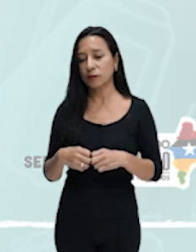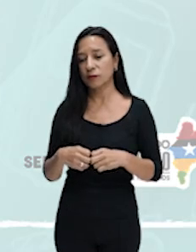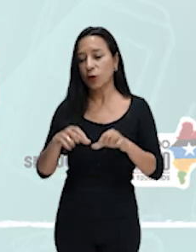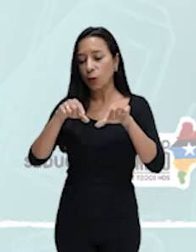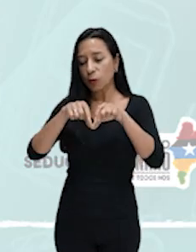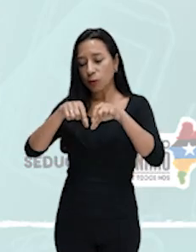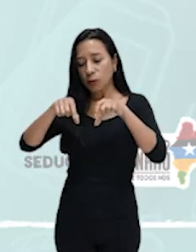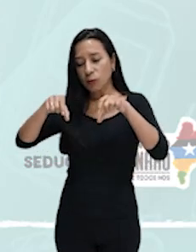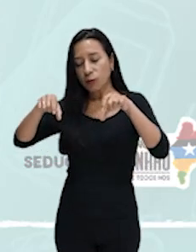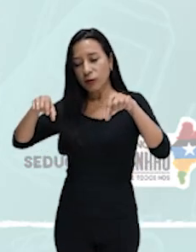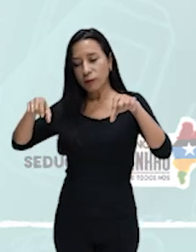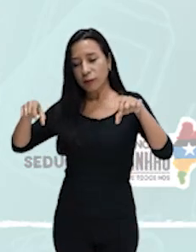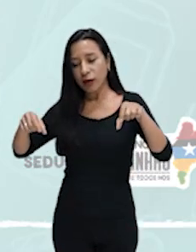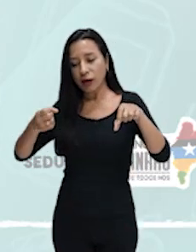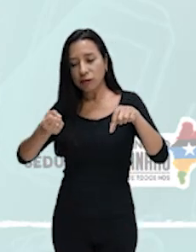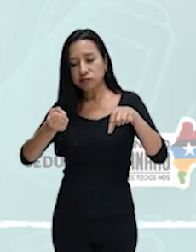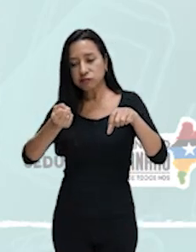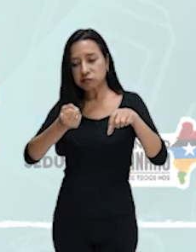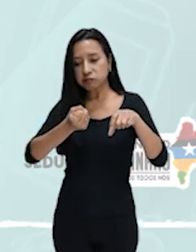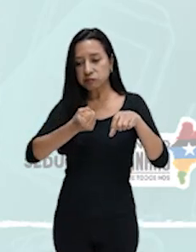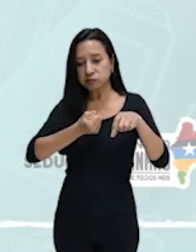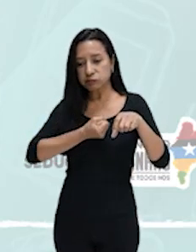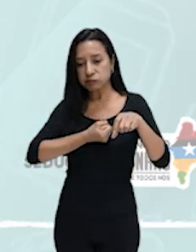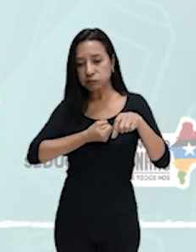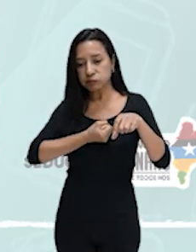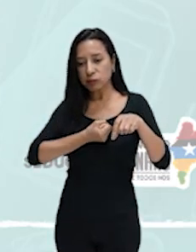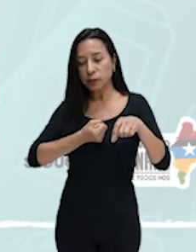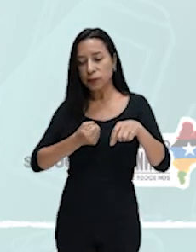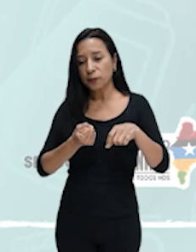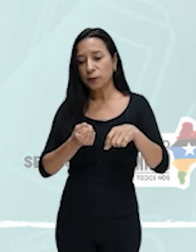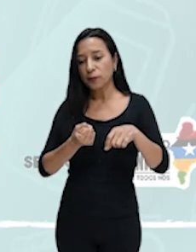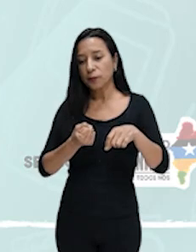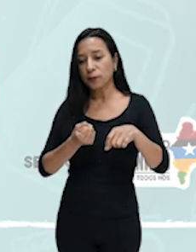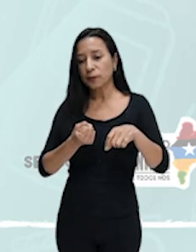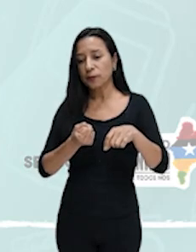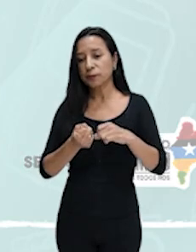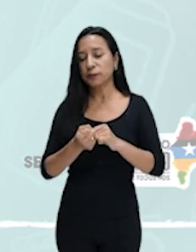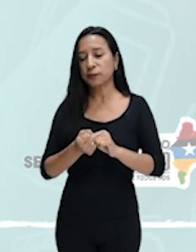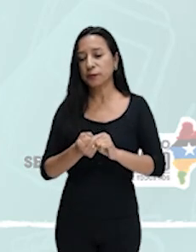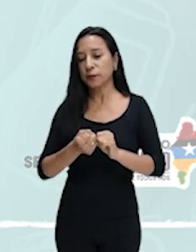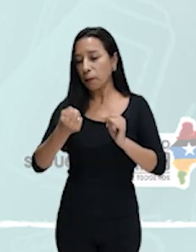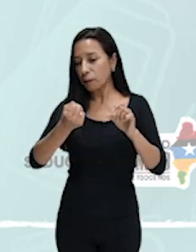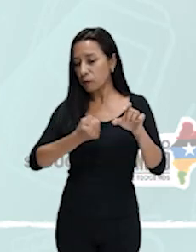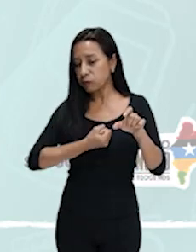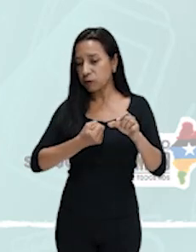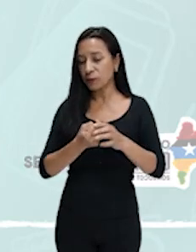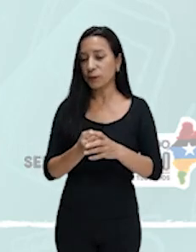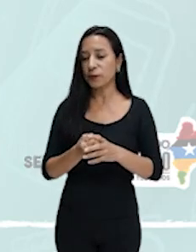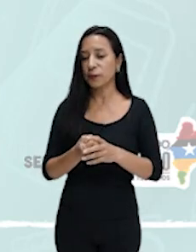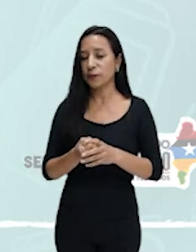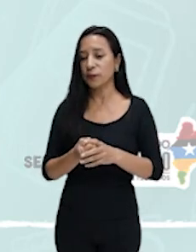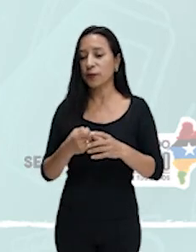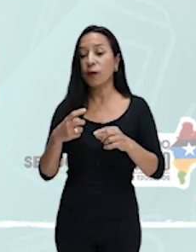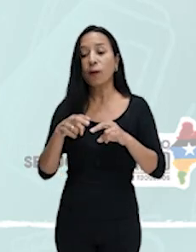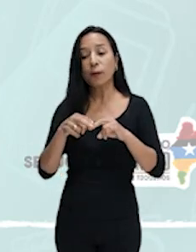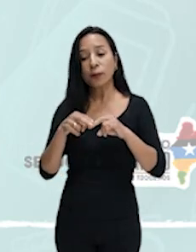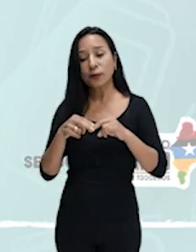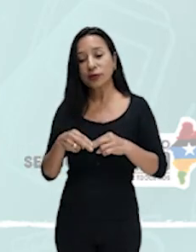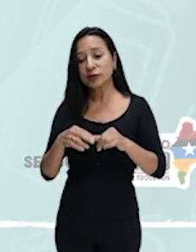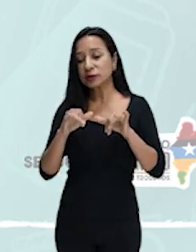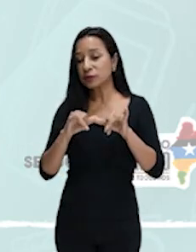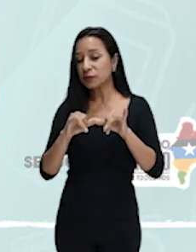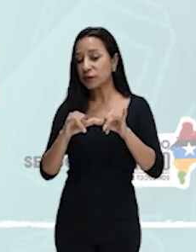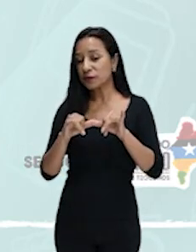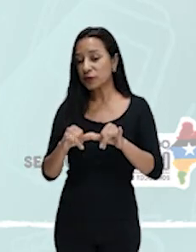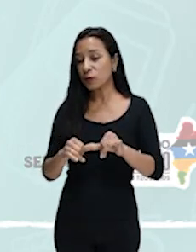ferro atravessou o corpo de Frida, acertando sua pelve e a barriga. Por conta do acidente, ela